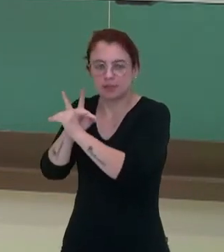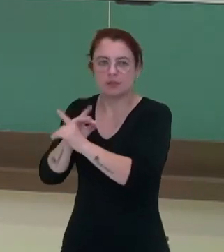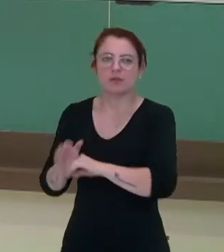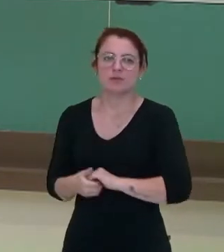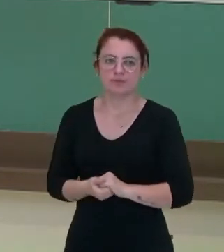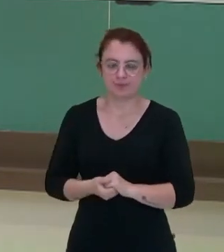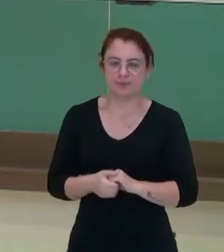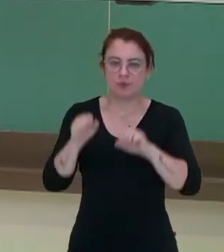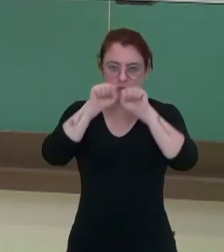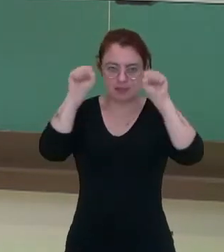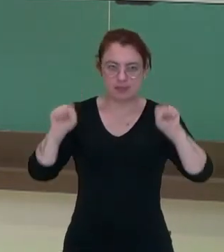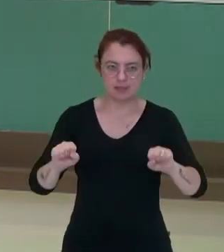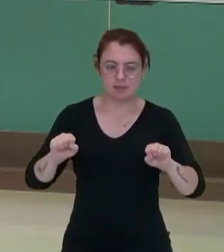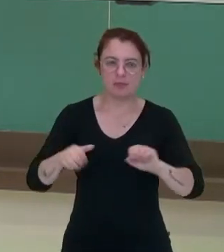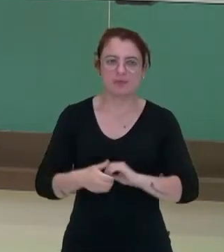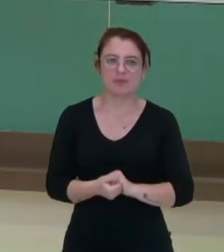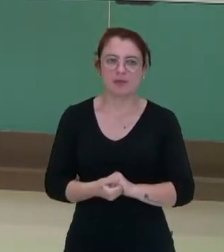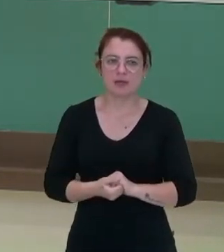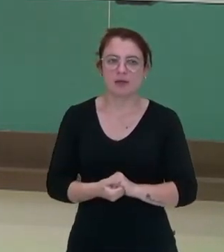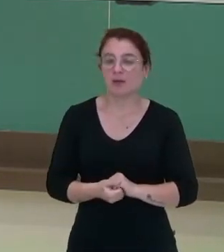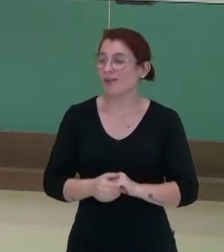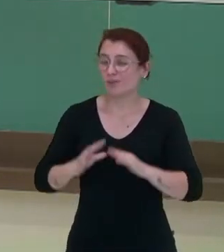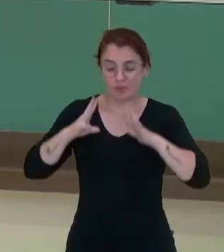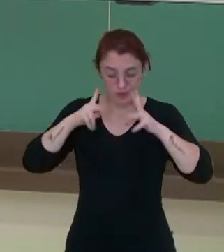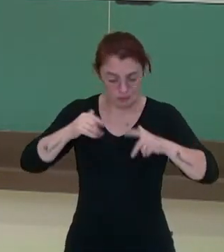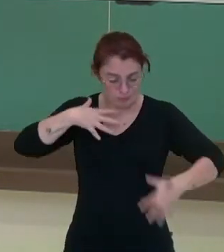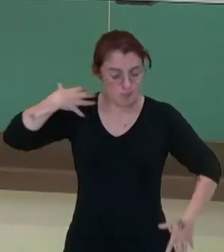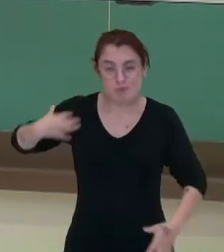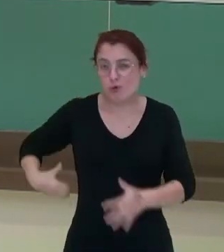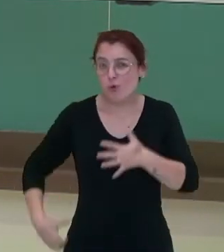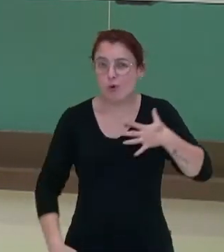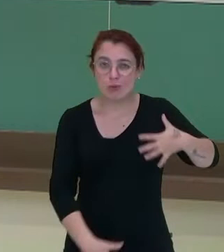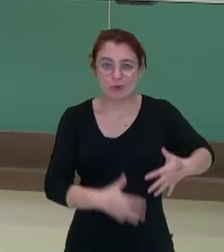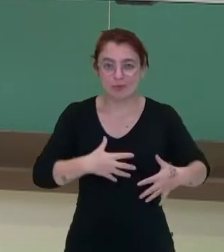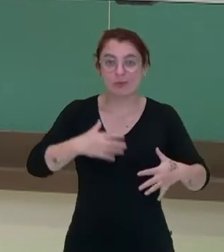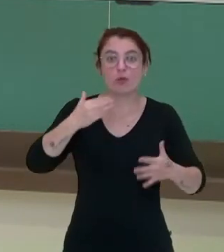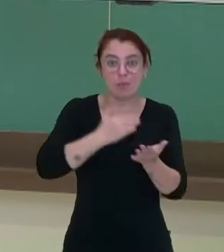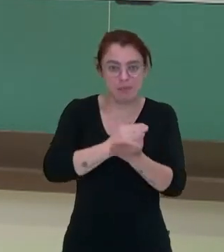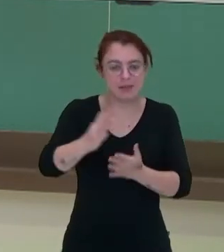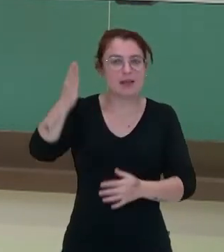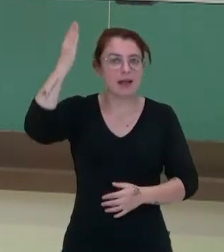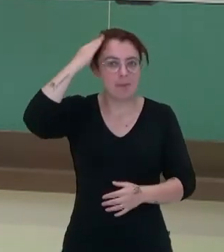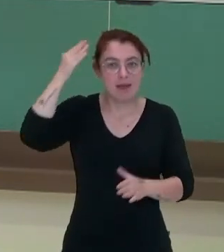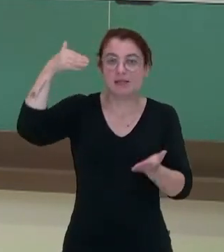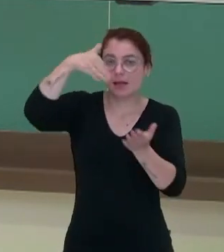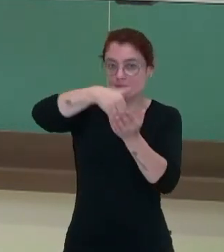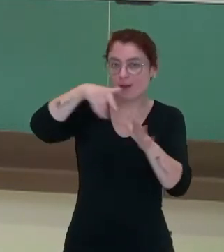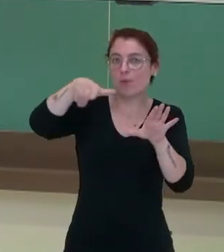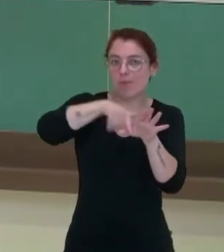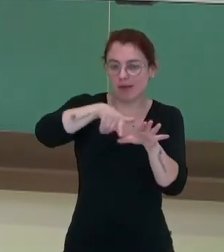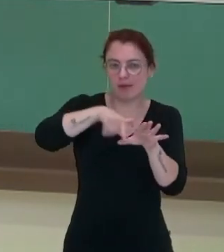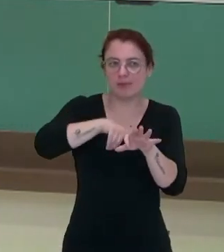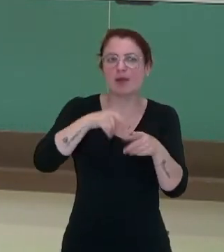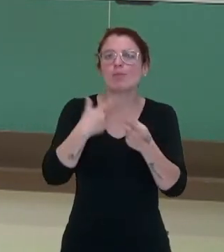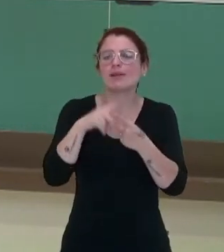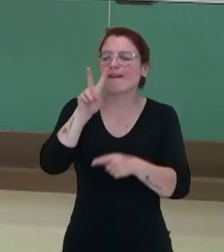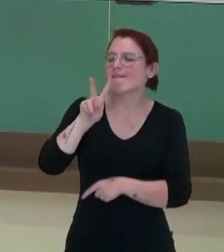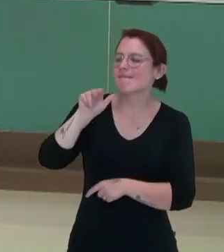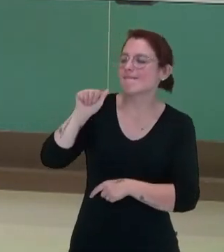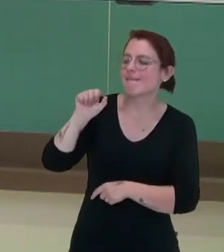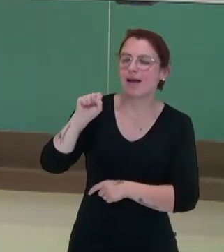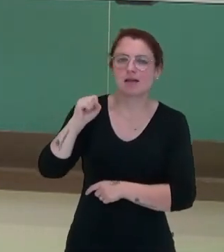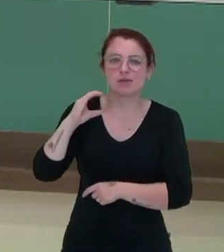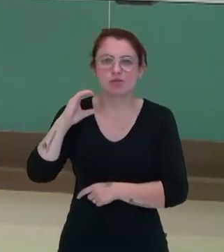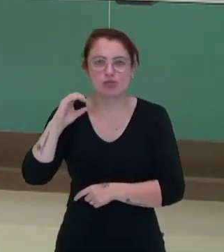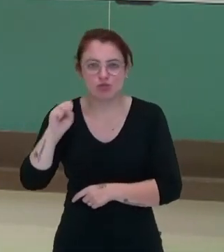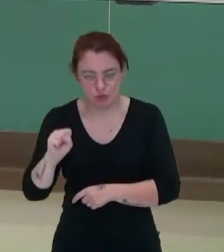esse sistema, ele perpassa pelo nosso corpo todo, desde a cabeça até os pés, porque são os vasos linfáticos.